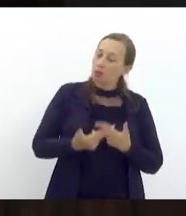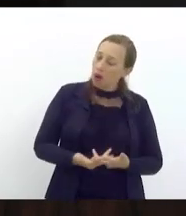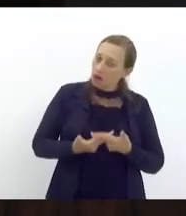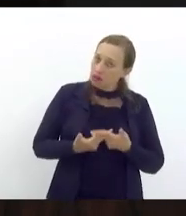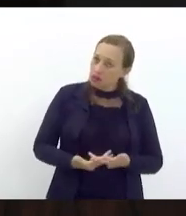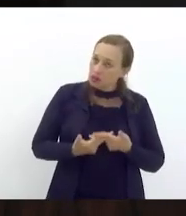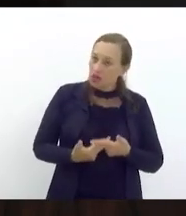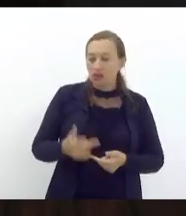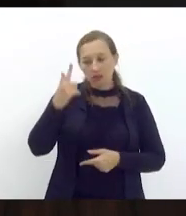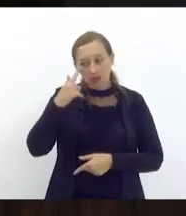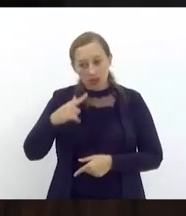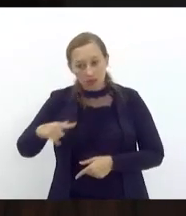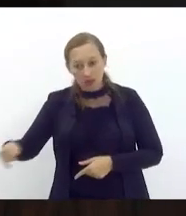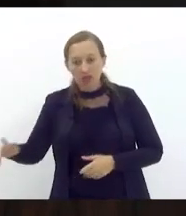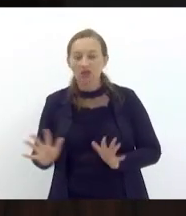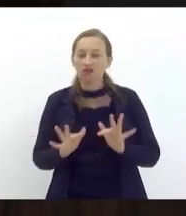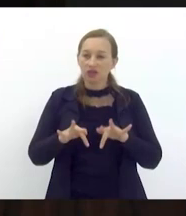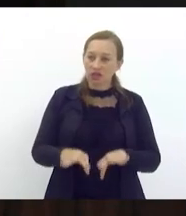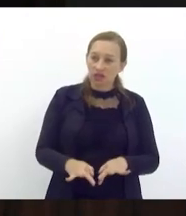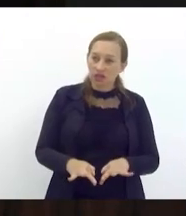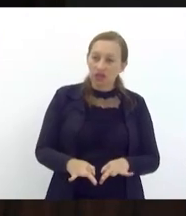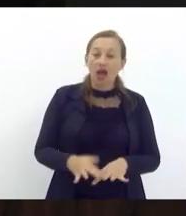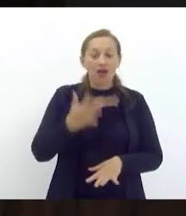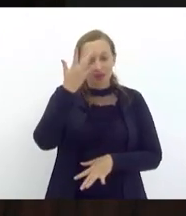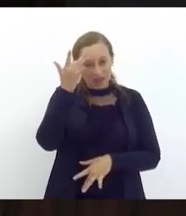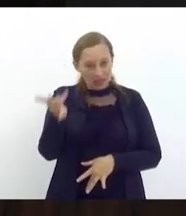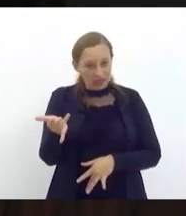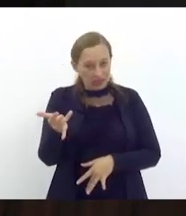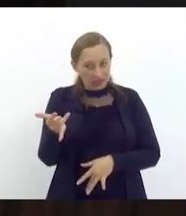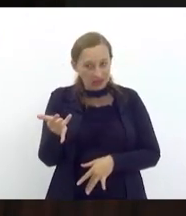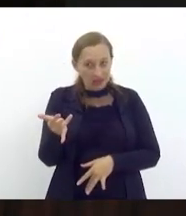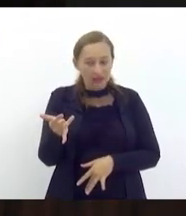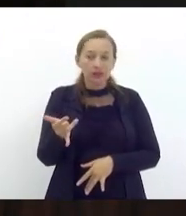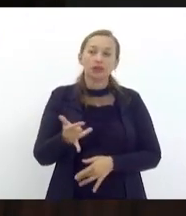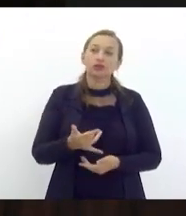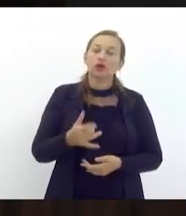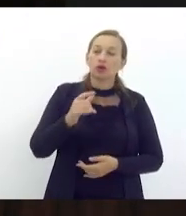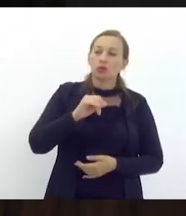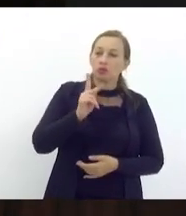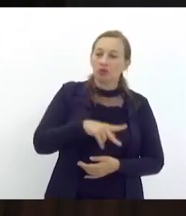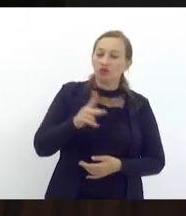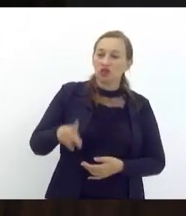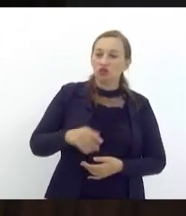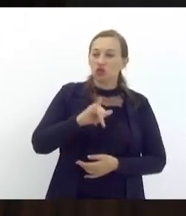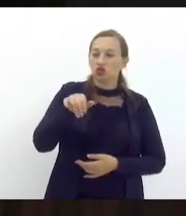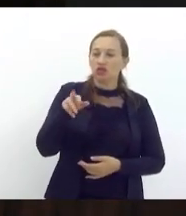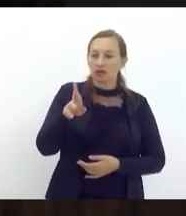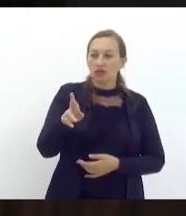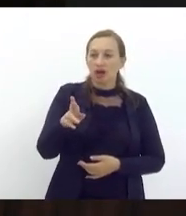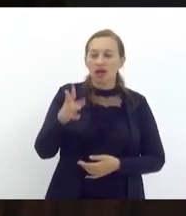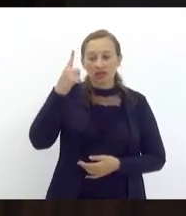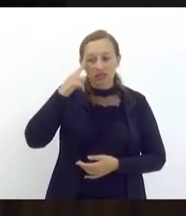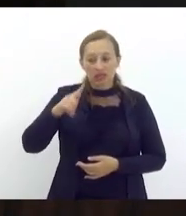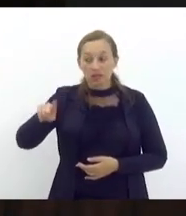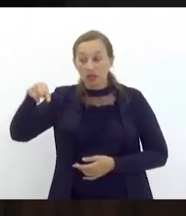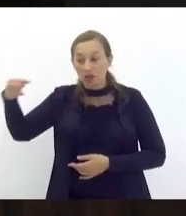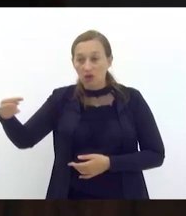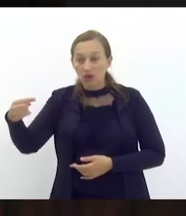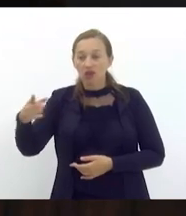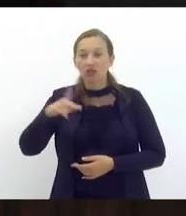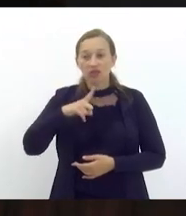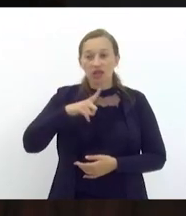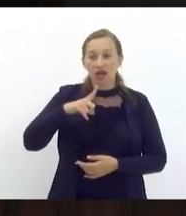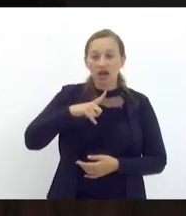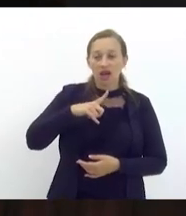nessa semana que se finda praticamente amanhã Professor Josemar porque se Deus quiser na semana que vem a gente vai estar com uma solução na mesa